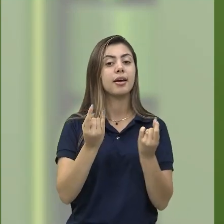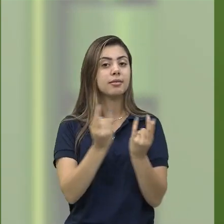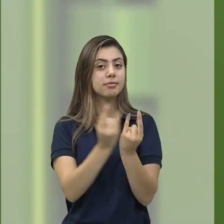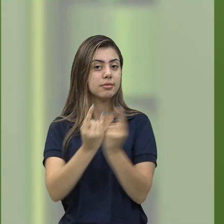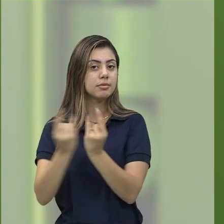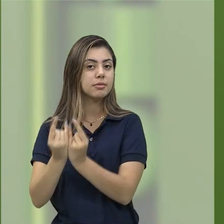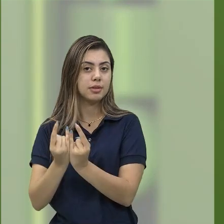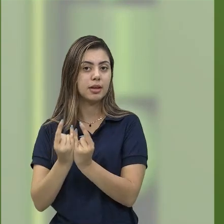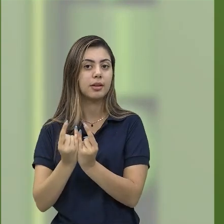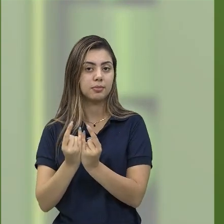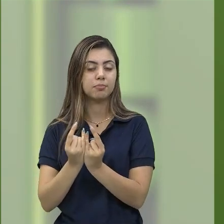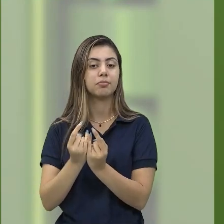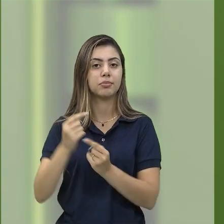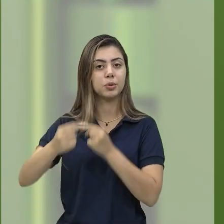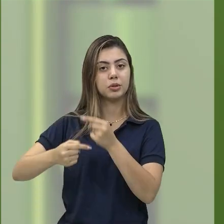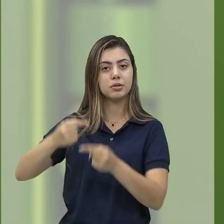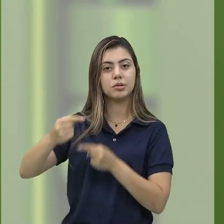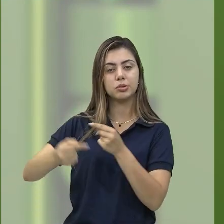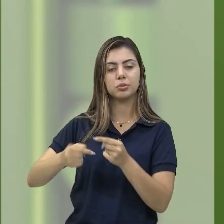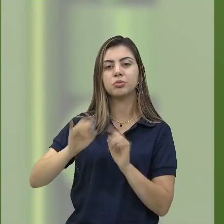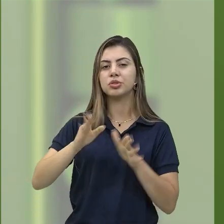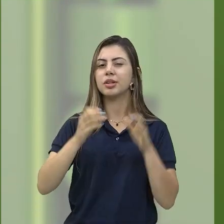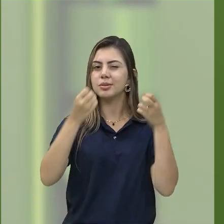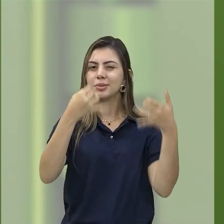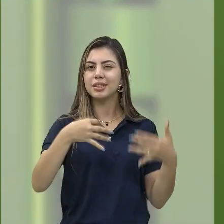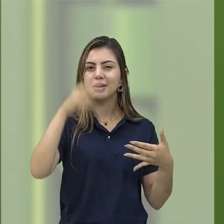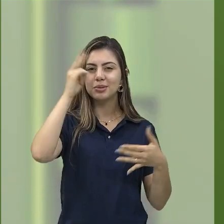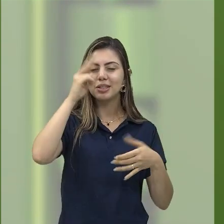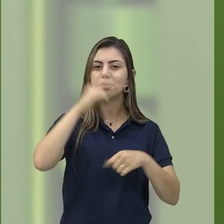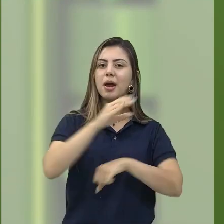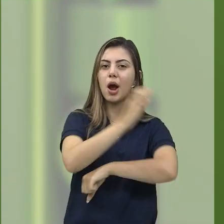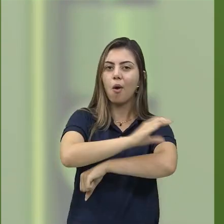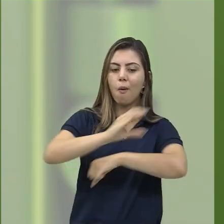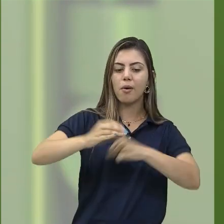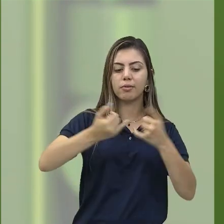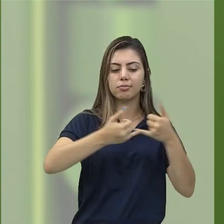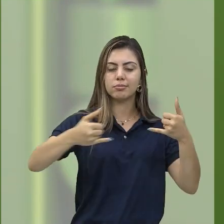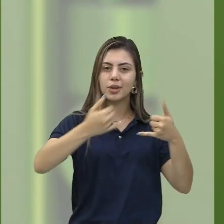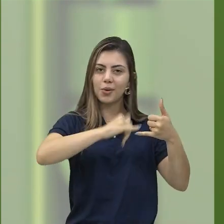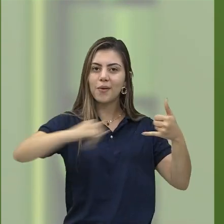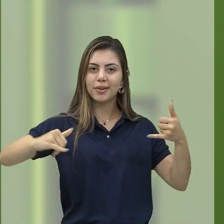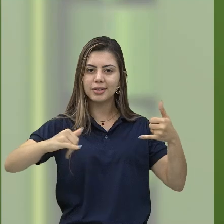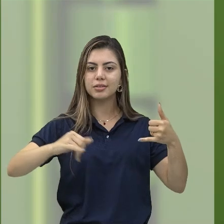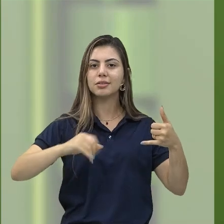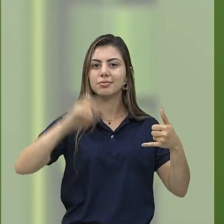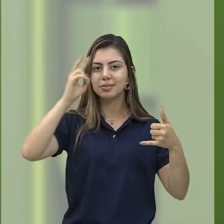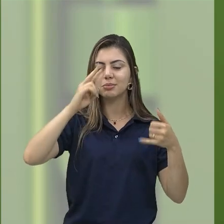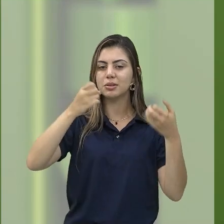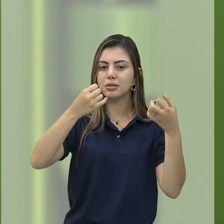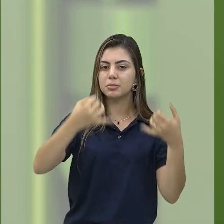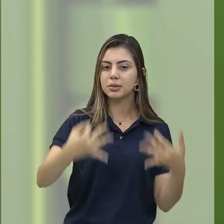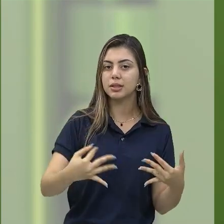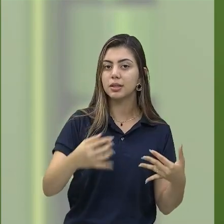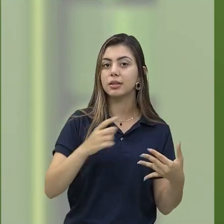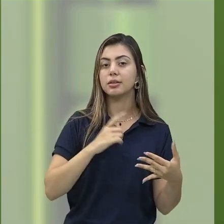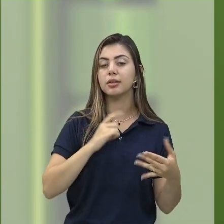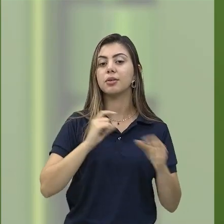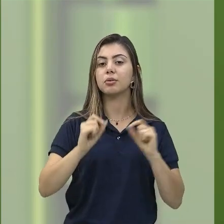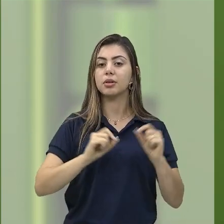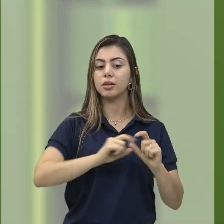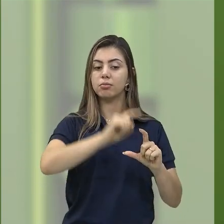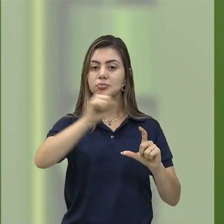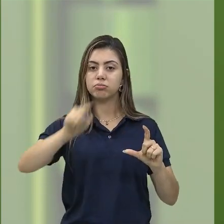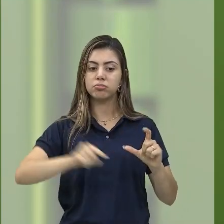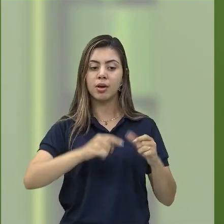gente já falou, né, que foi a questão da corrente. Numa associação em série de resistores, a corrente elétrica que passa por todos eles é a